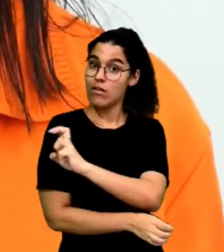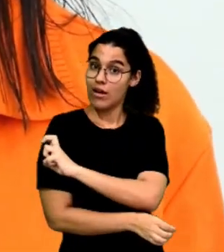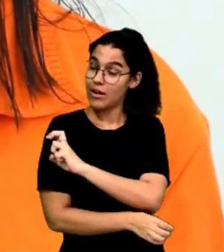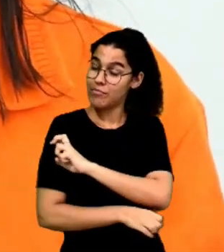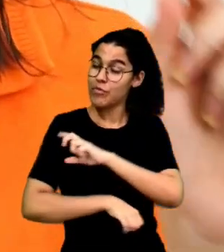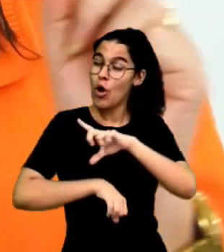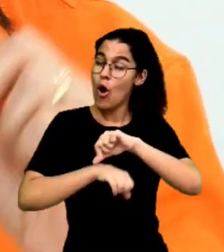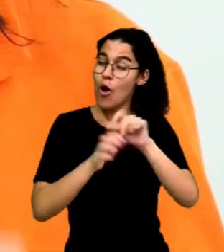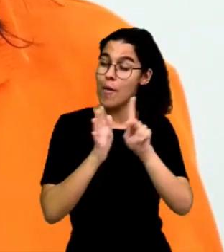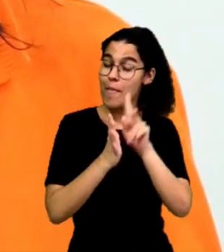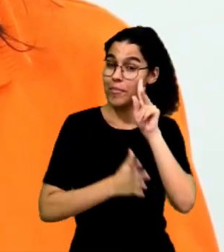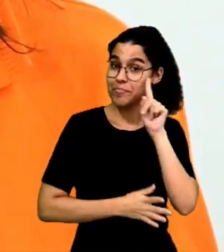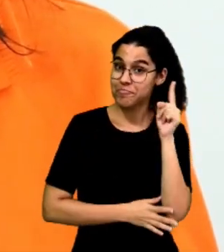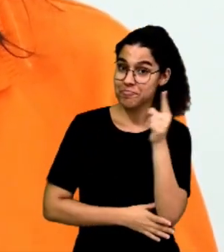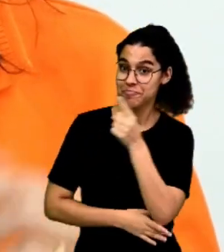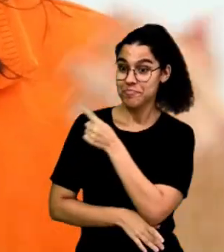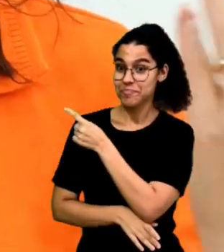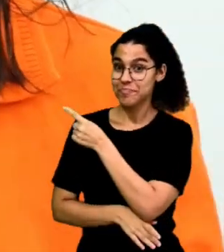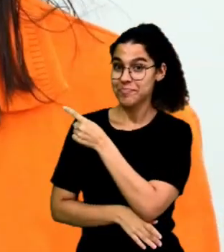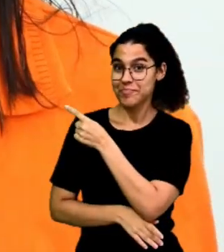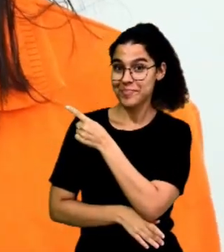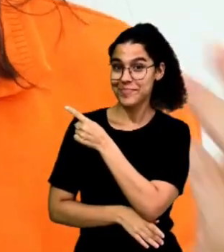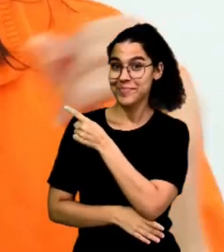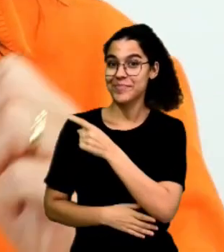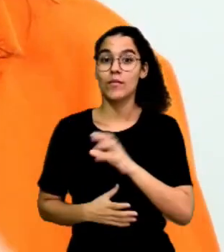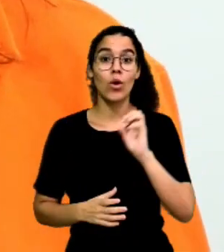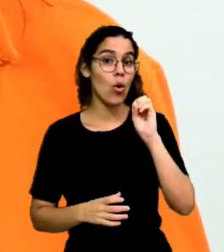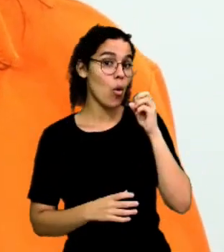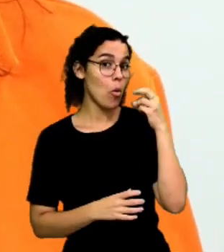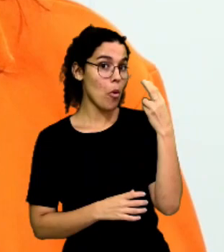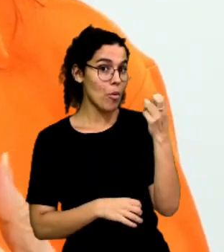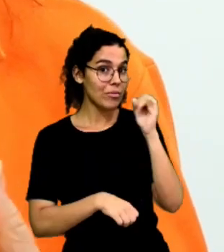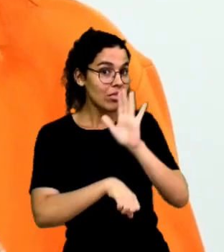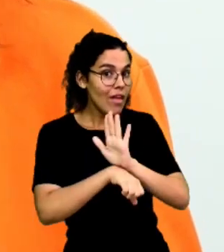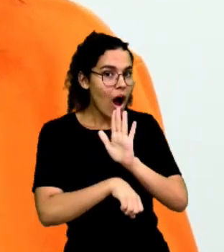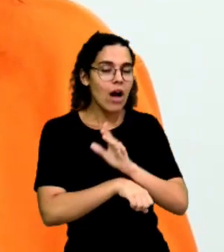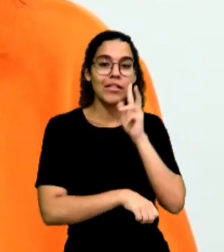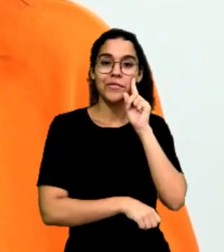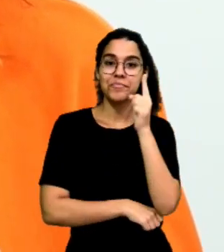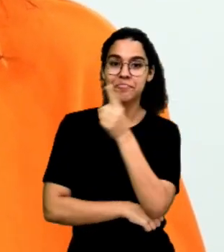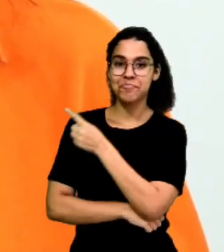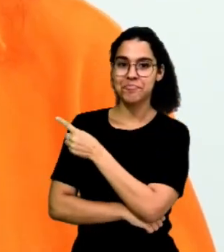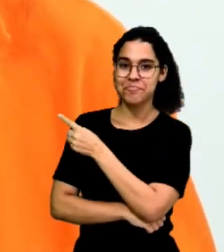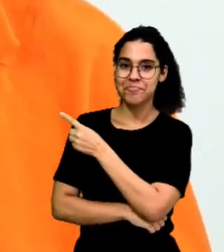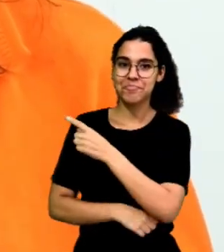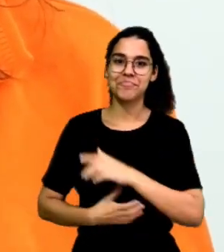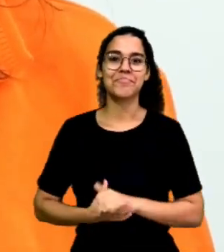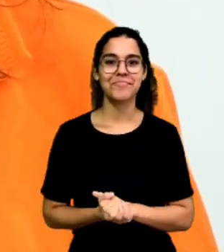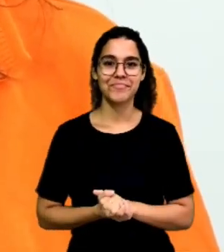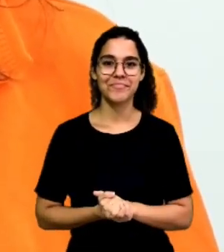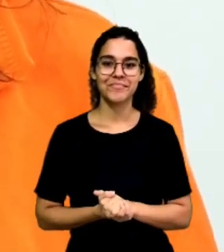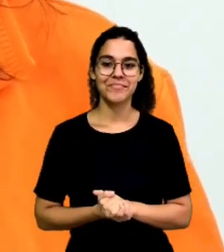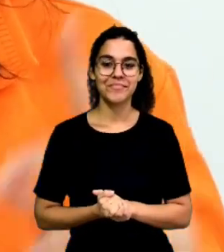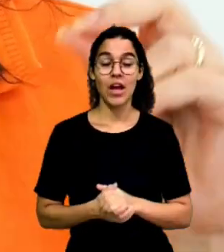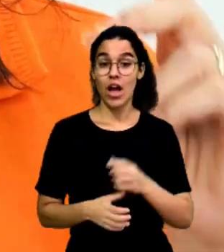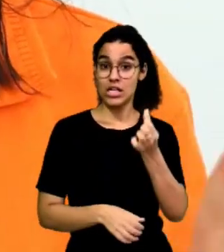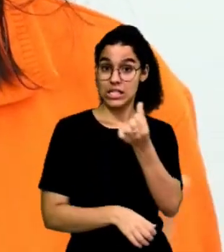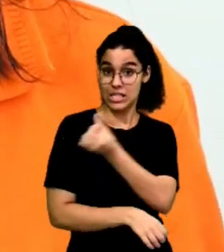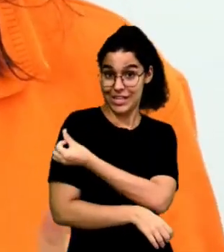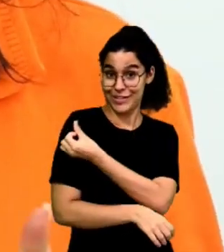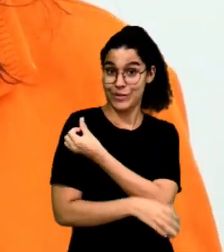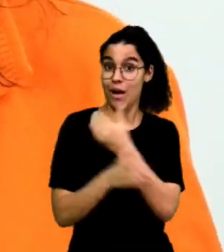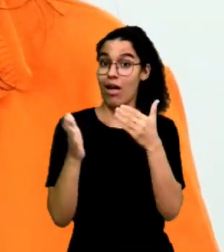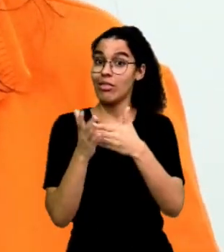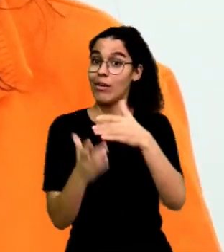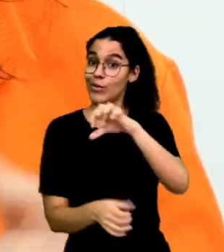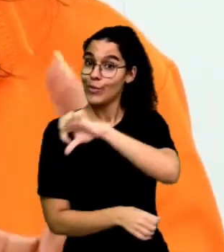das 8h20 às 8h40 ou das 14h20 às 14h40. E para os estudantes do